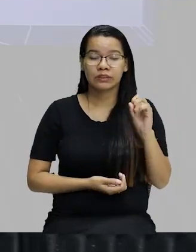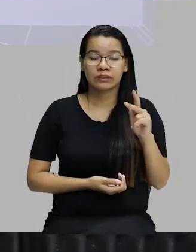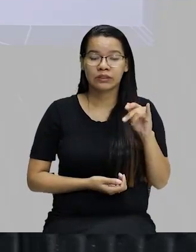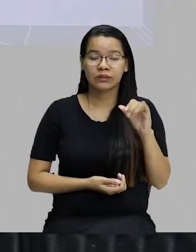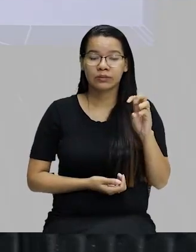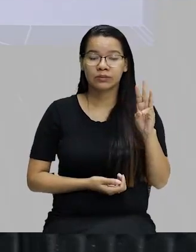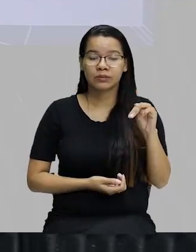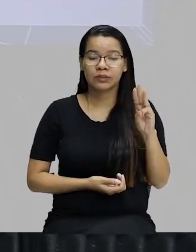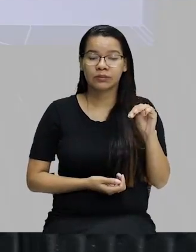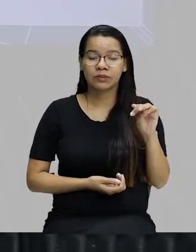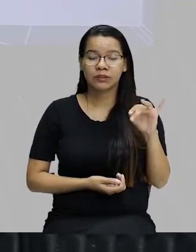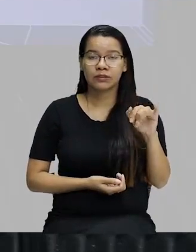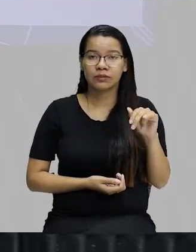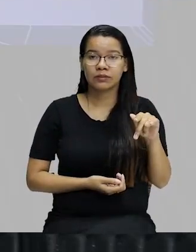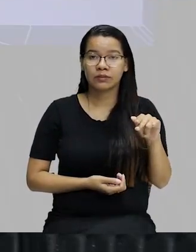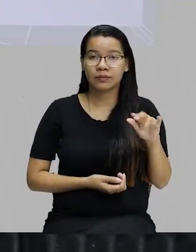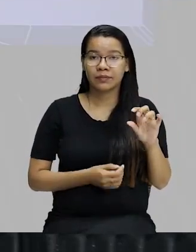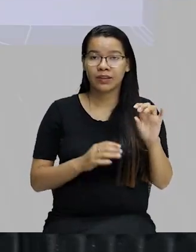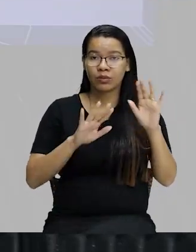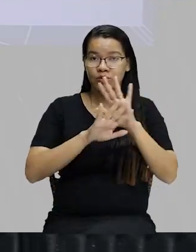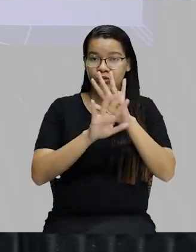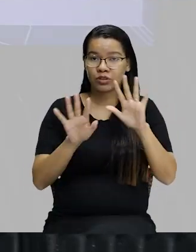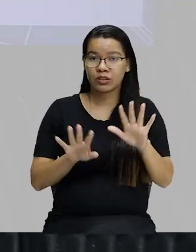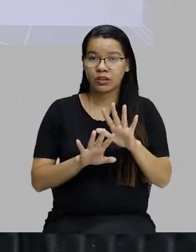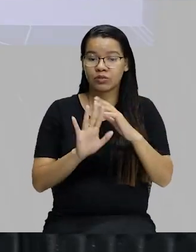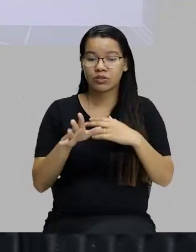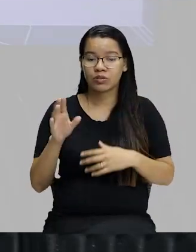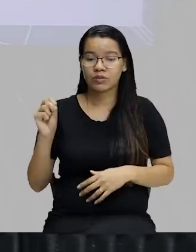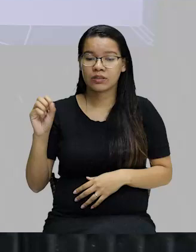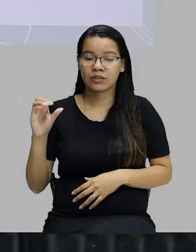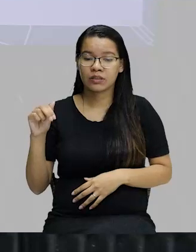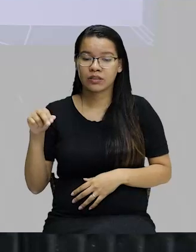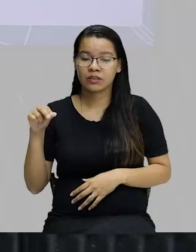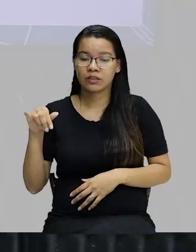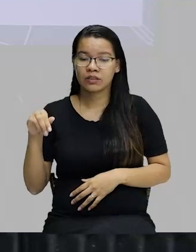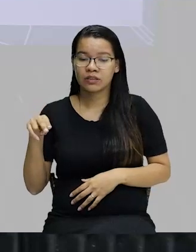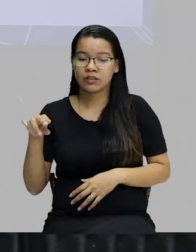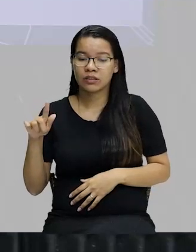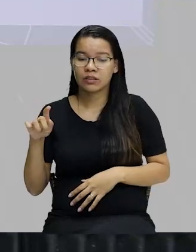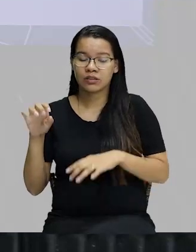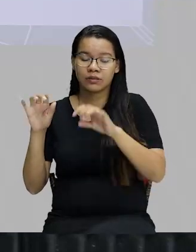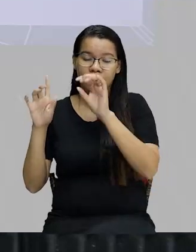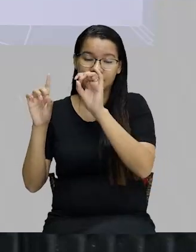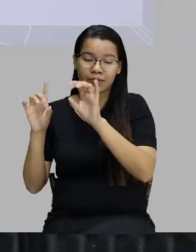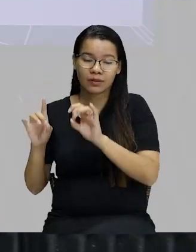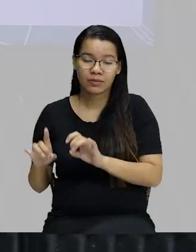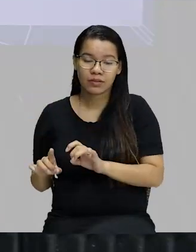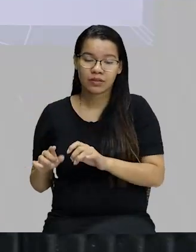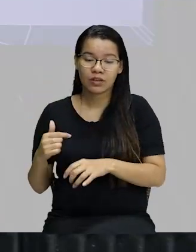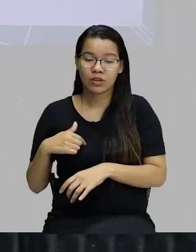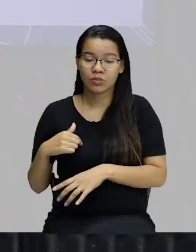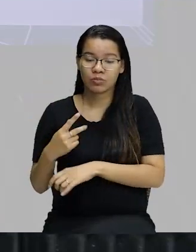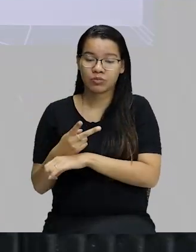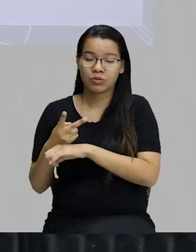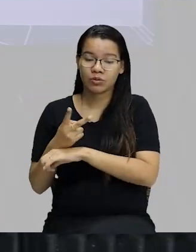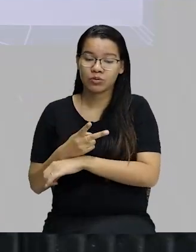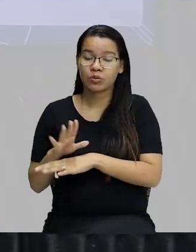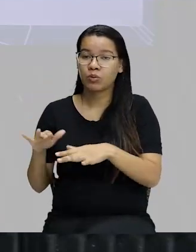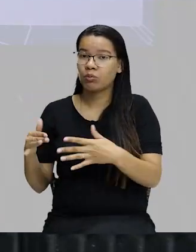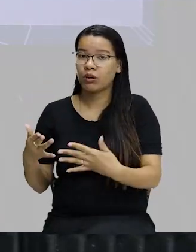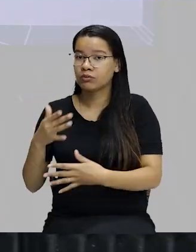Tá? O scanning, o específico. Eu vou procurar quando, quem,